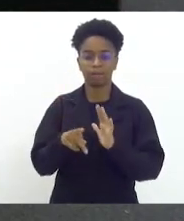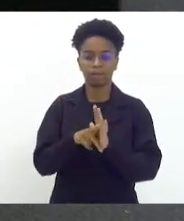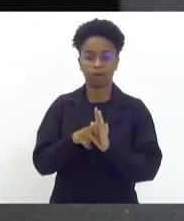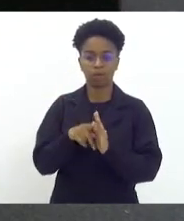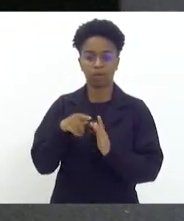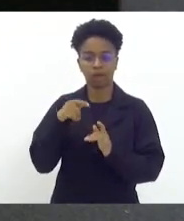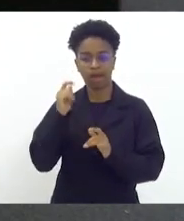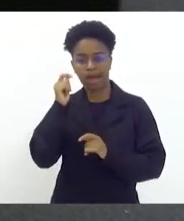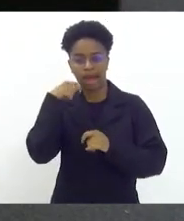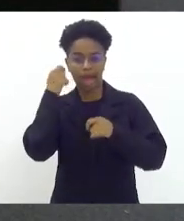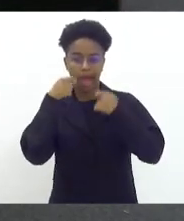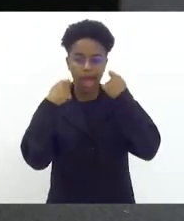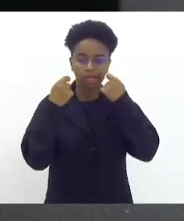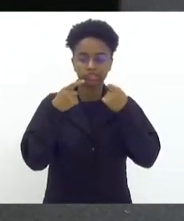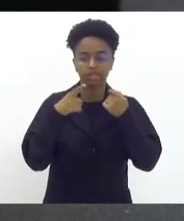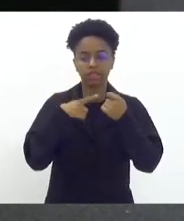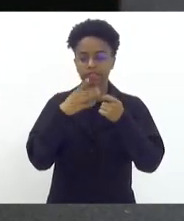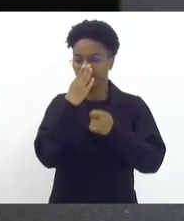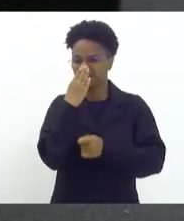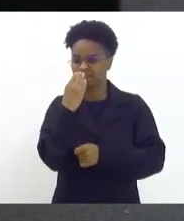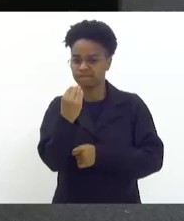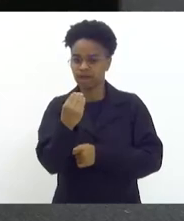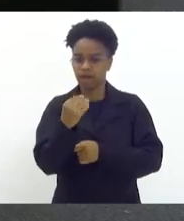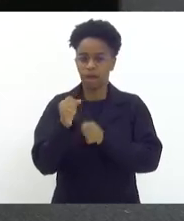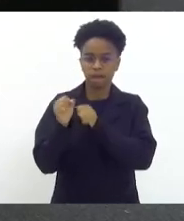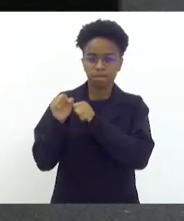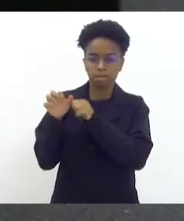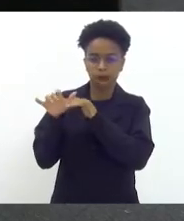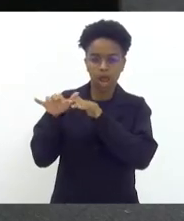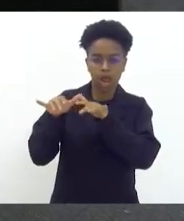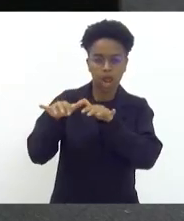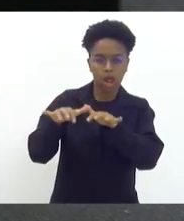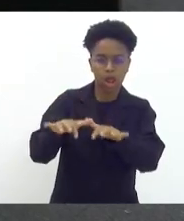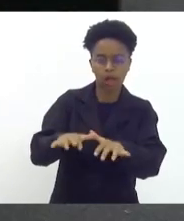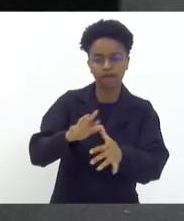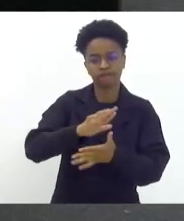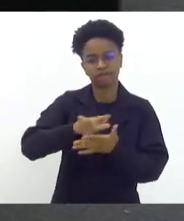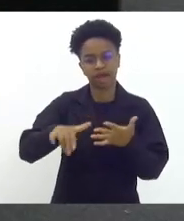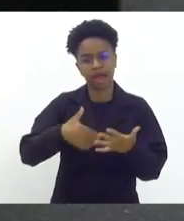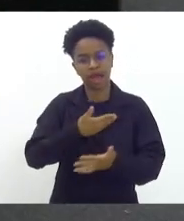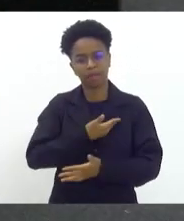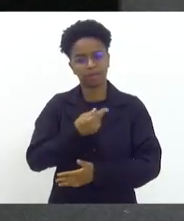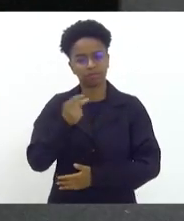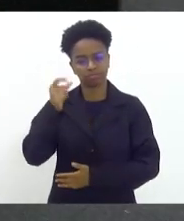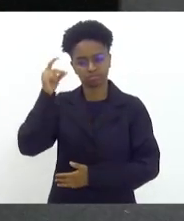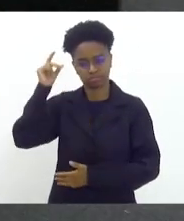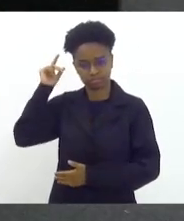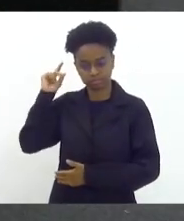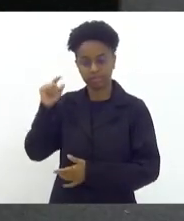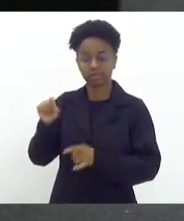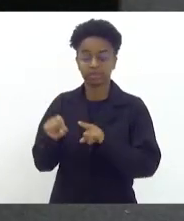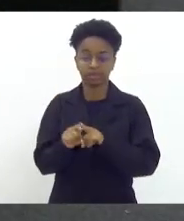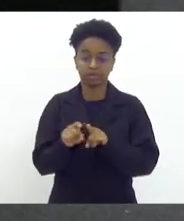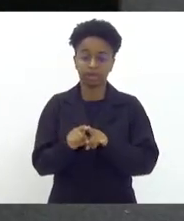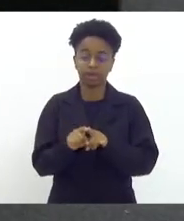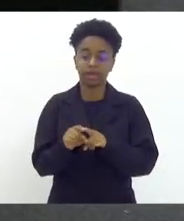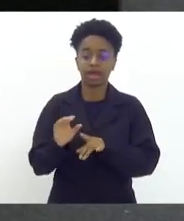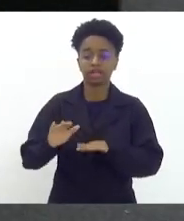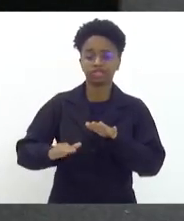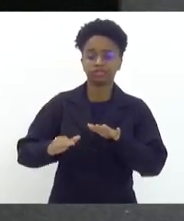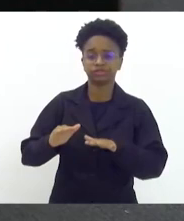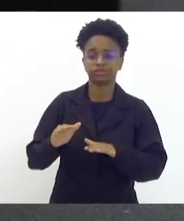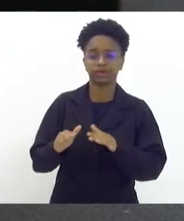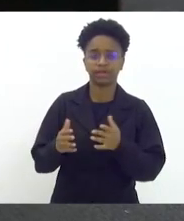vou trazer uma van lotada daqueles seus parceiros de antigamente que muita das vezes